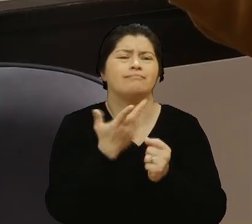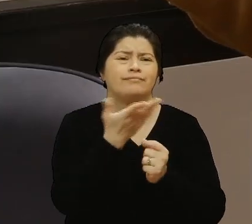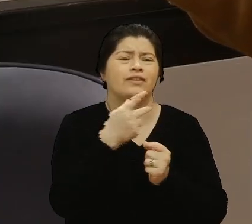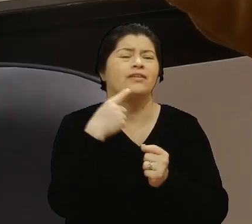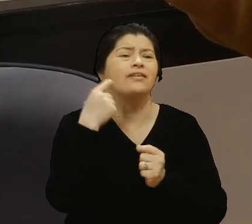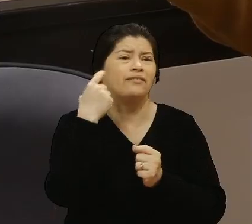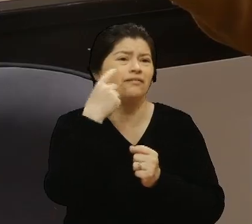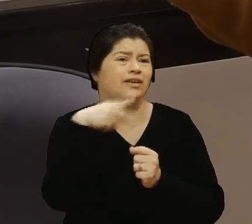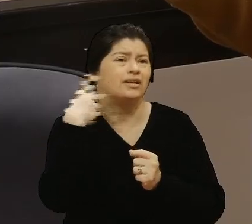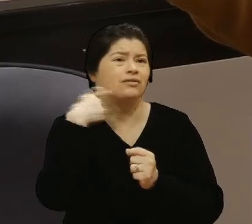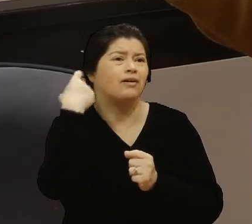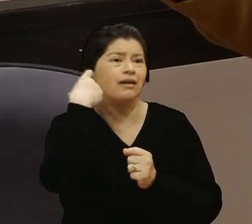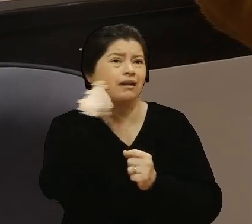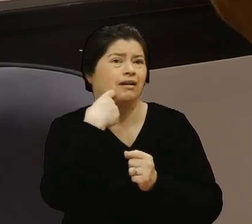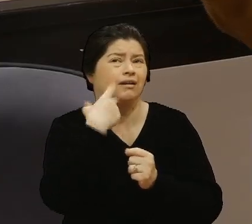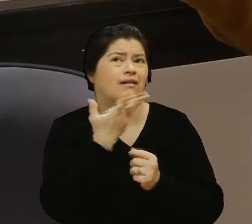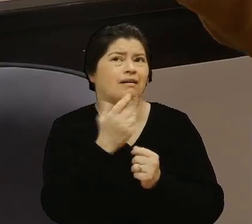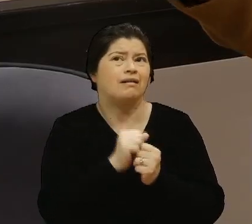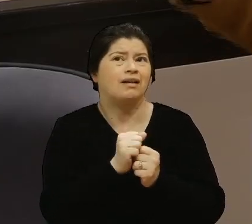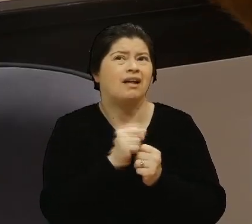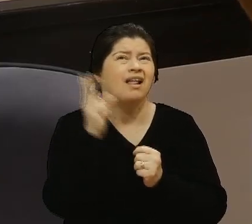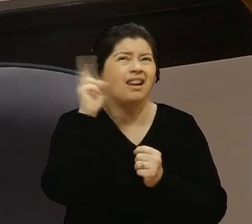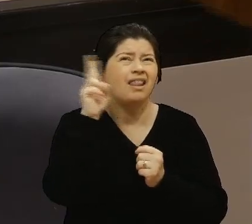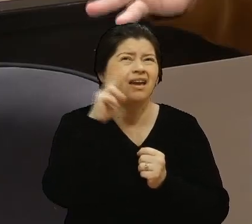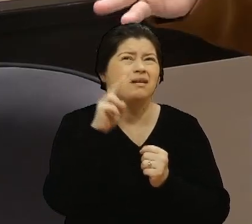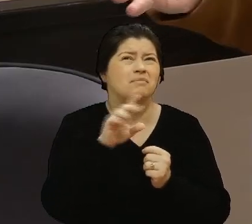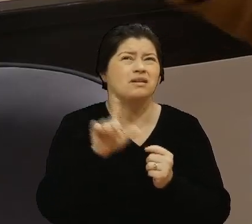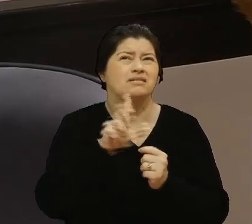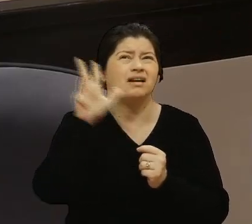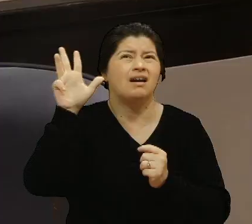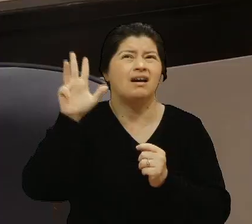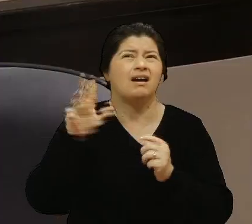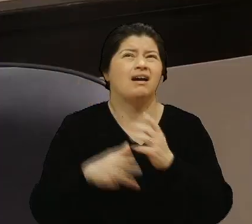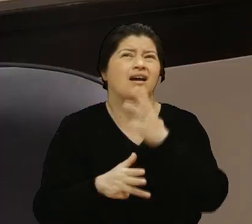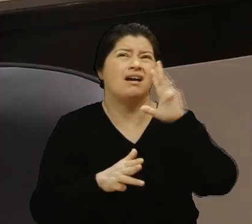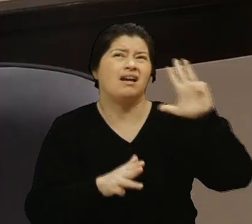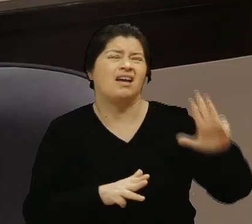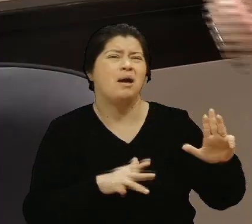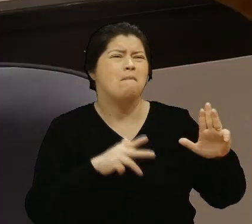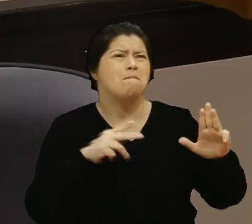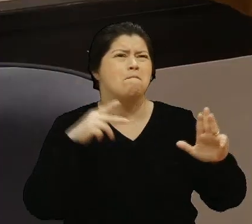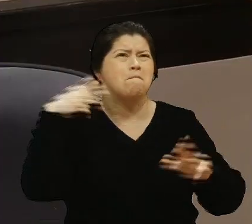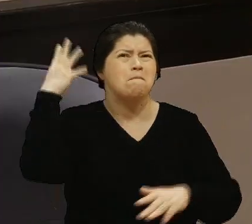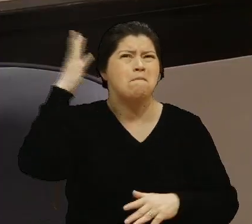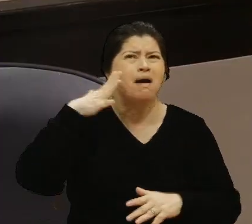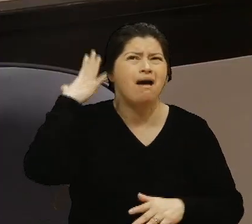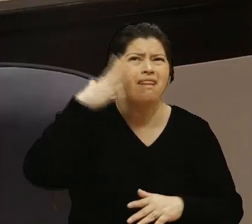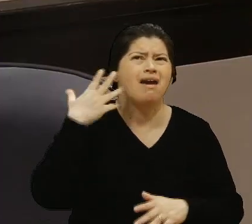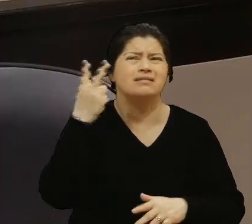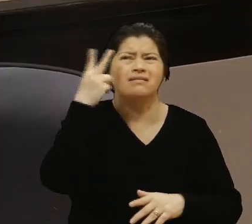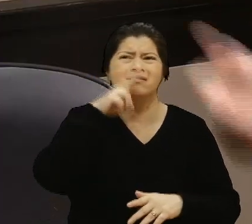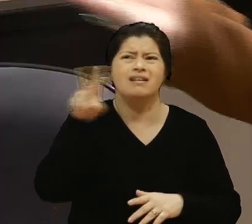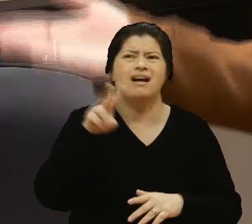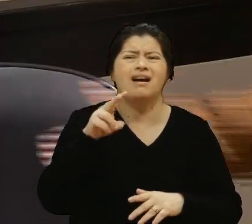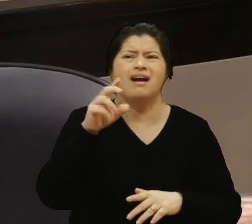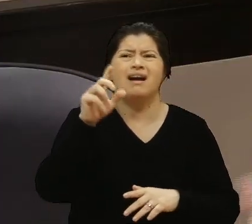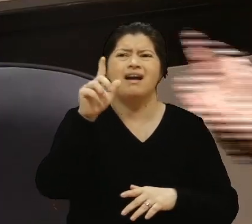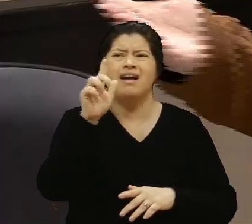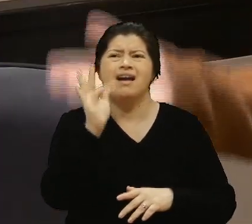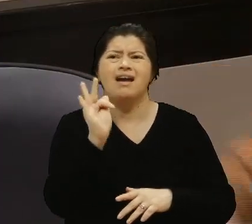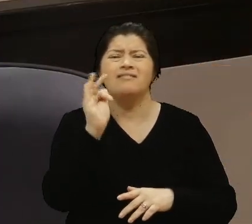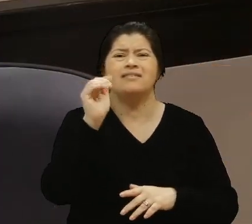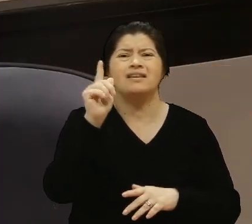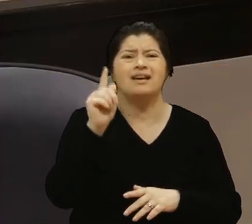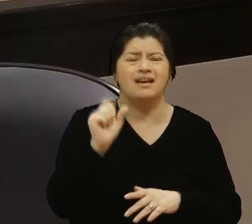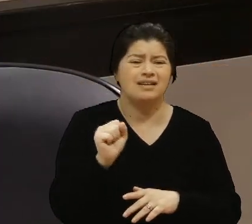nós passava na mão dos professores, doutrinadores, esquerdistas, aquele negócio de indúbio pro réu, aquelas palestras que não servia para nada, que nós tínhamos que assistir na FSG? É isso aí, ó.